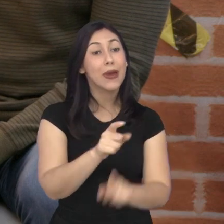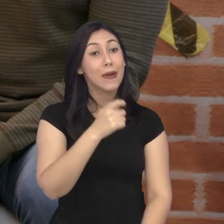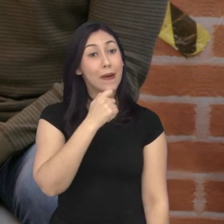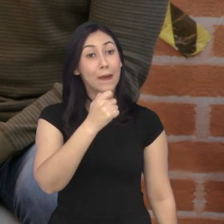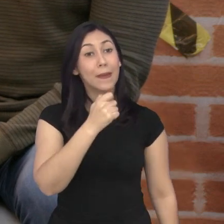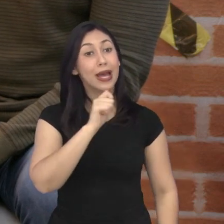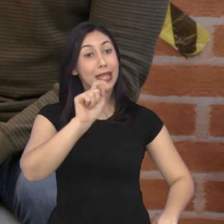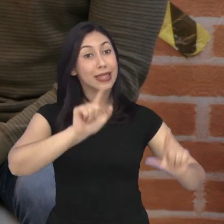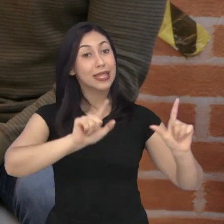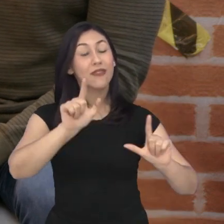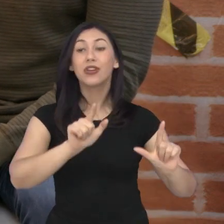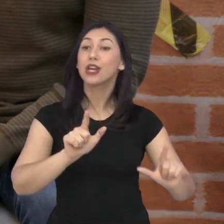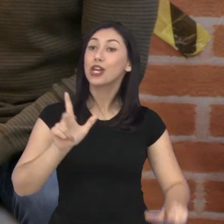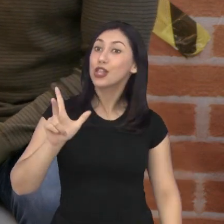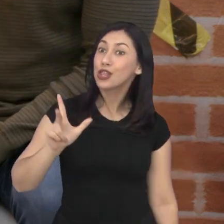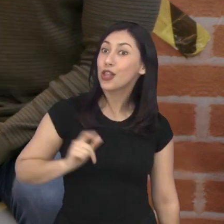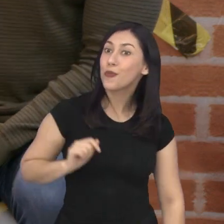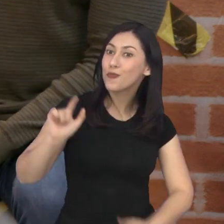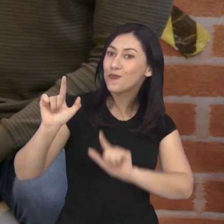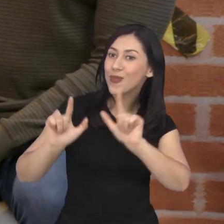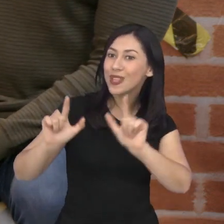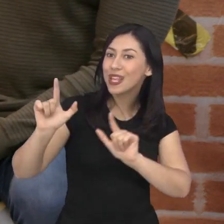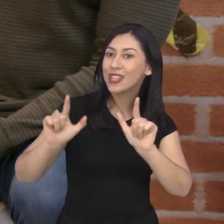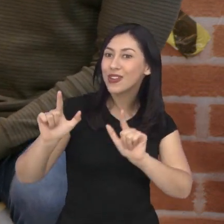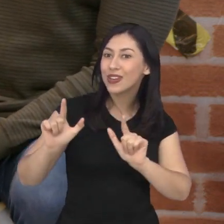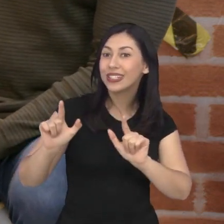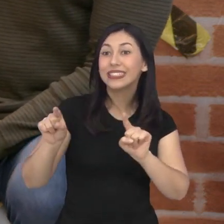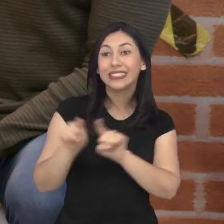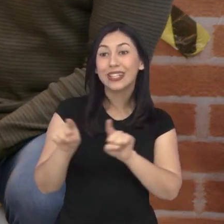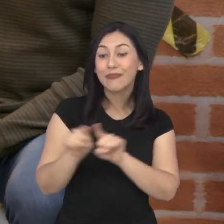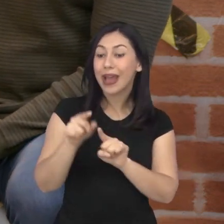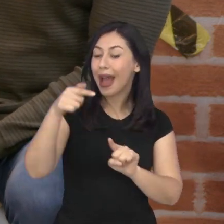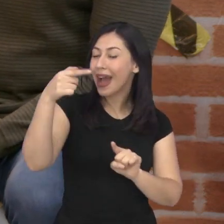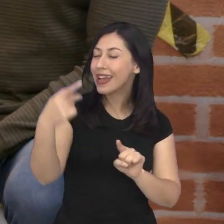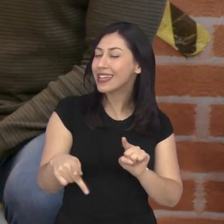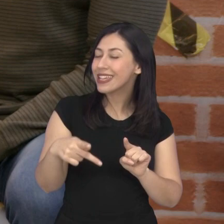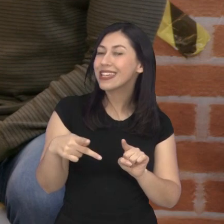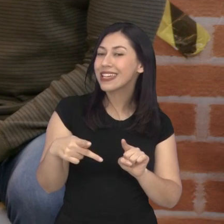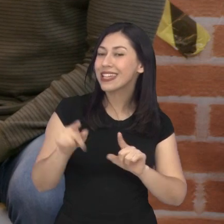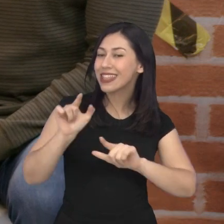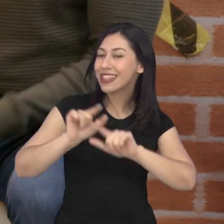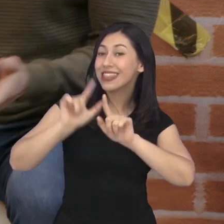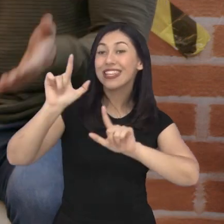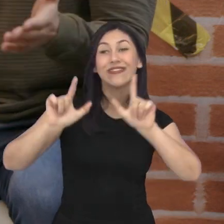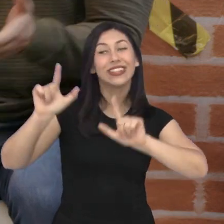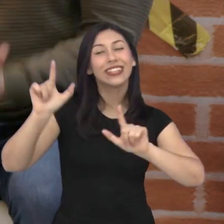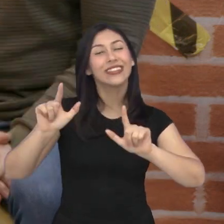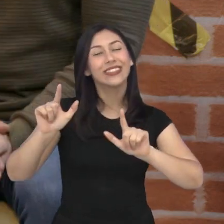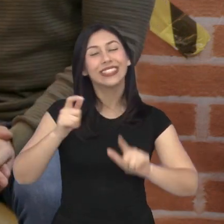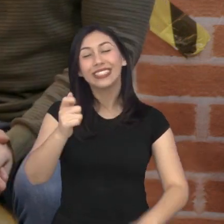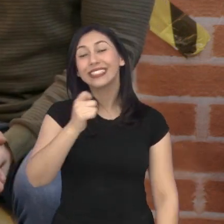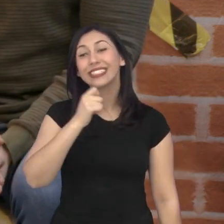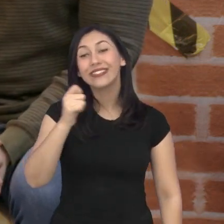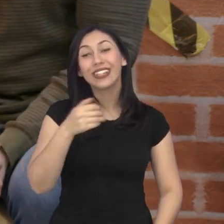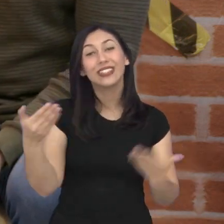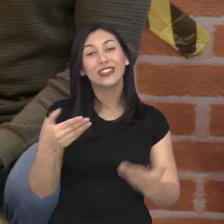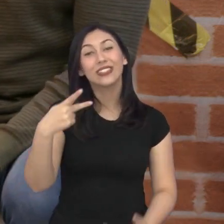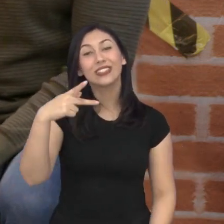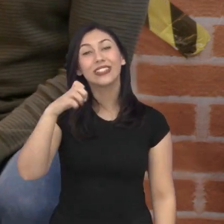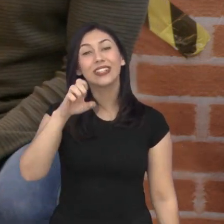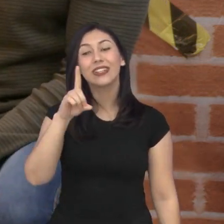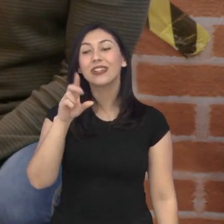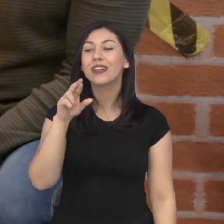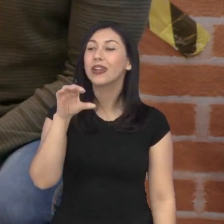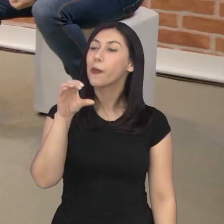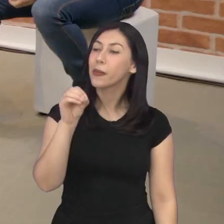apresentador de TV, Thiago. Apresentador de TV, vê pela TV Câmara também, porque ele tá aqui hoje. Esse é o nosso entrevistado de hoje, Pedro